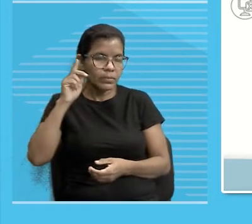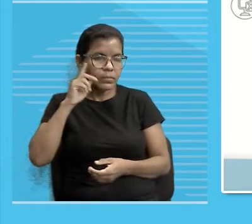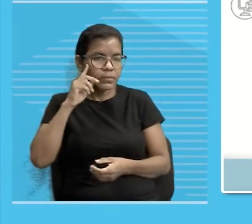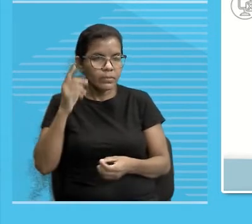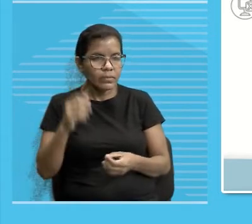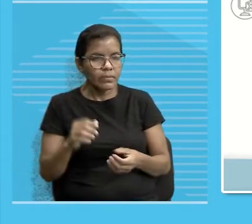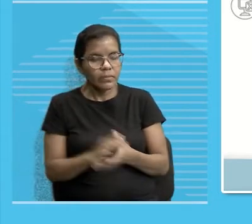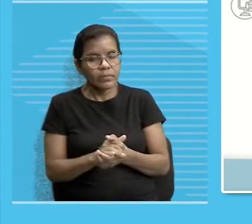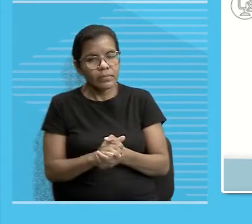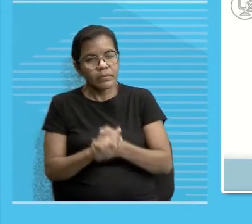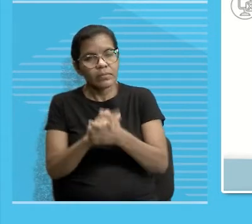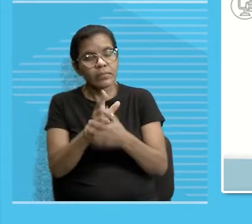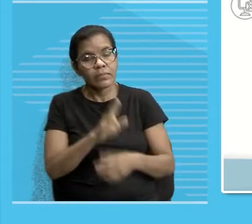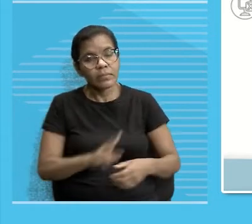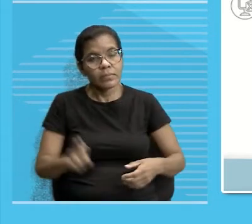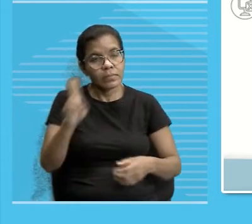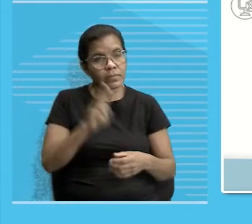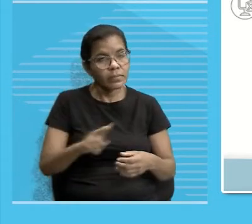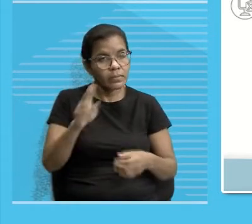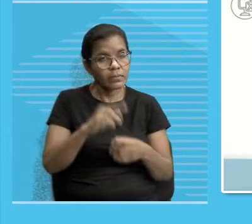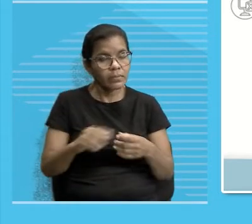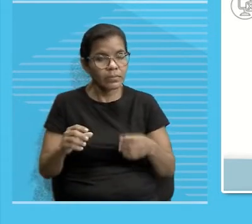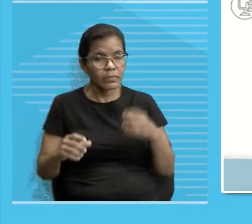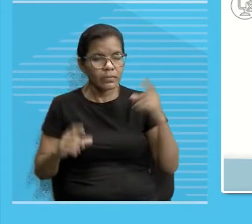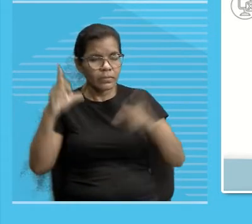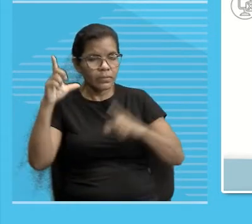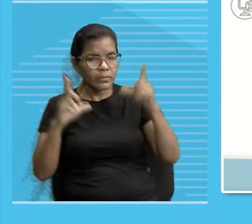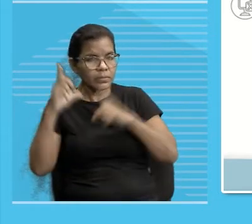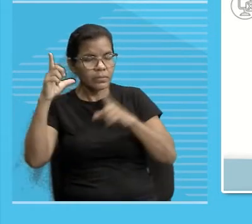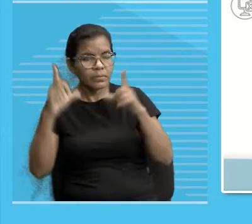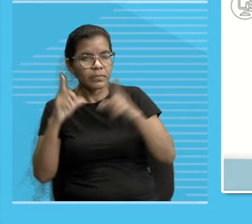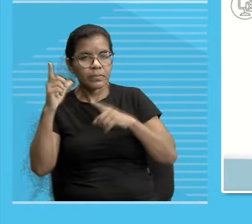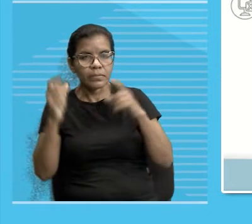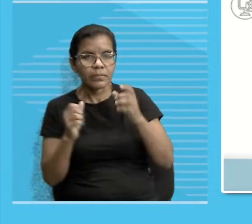usavam dessa expressividade mais,